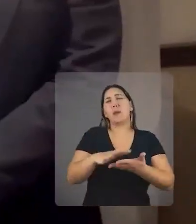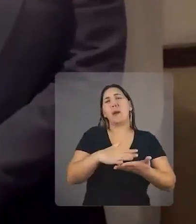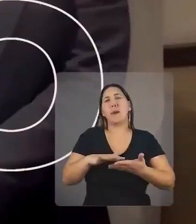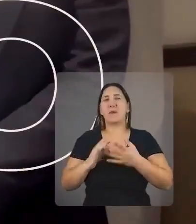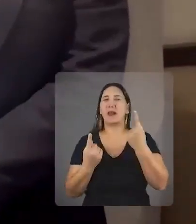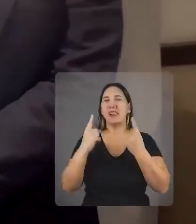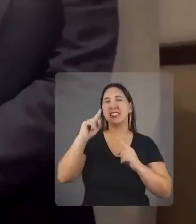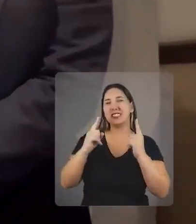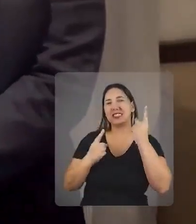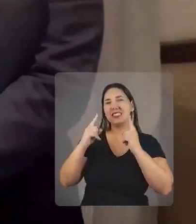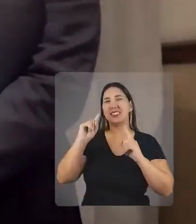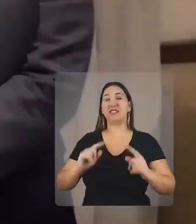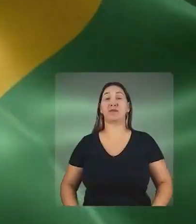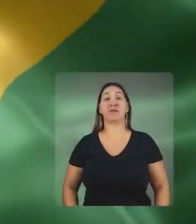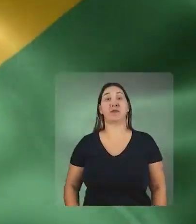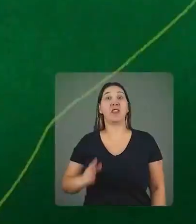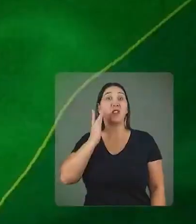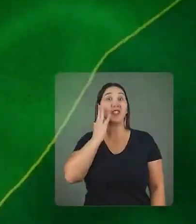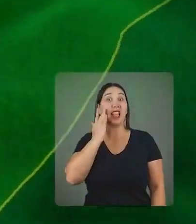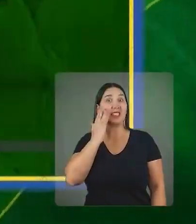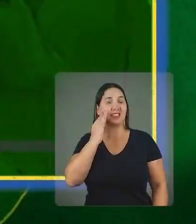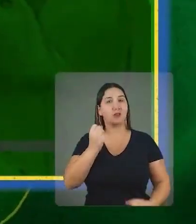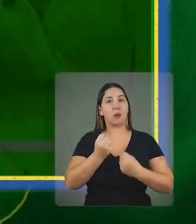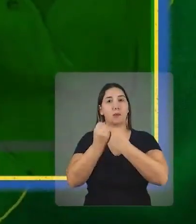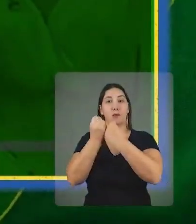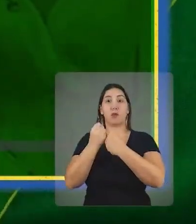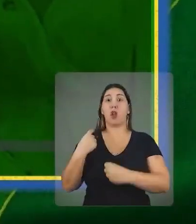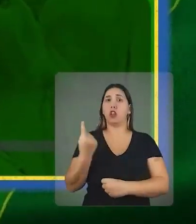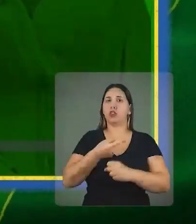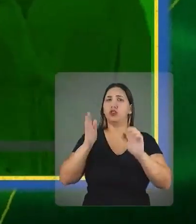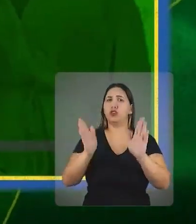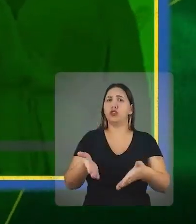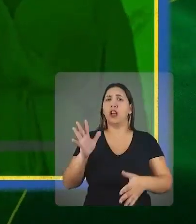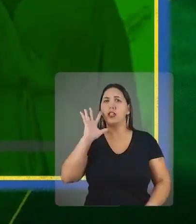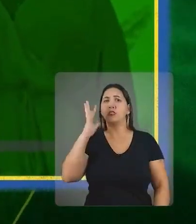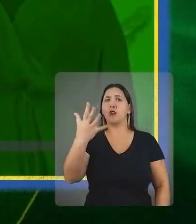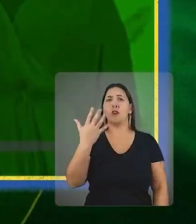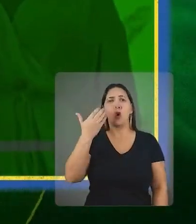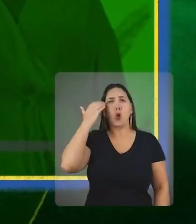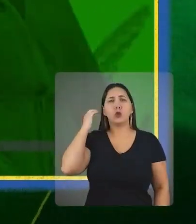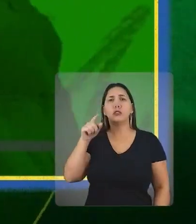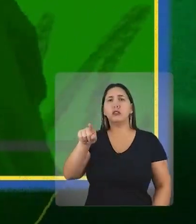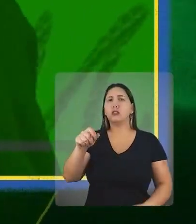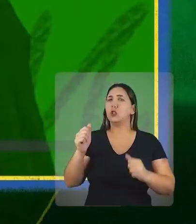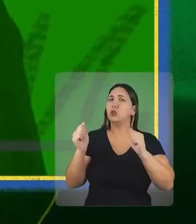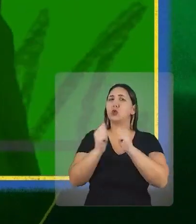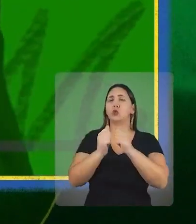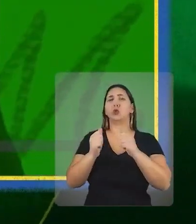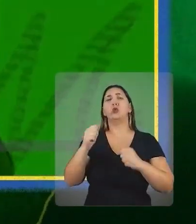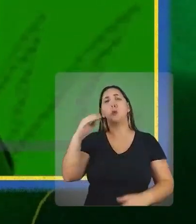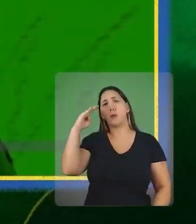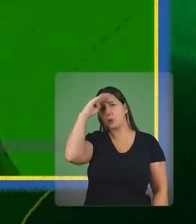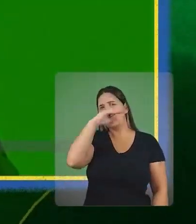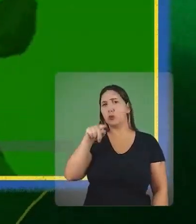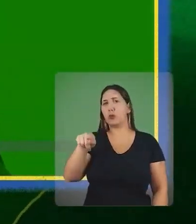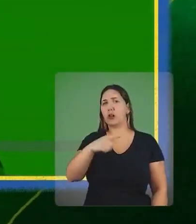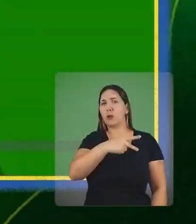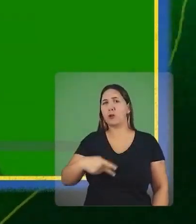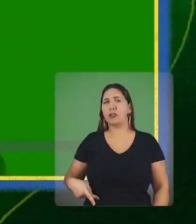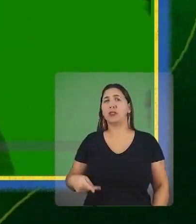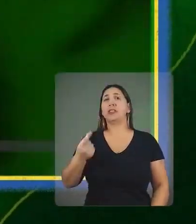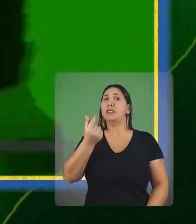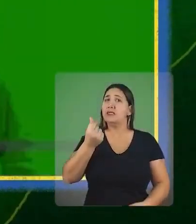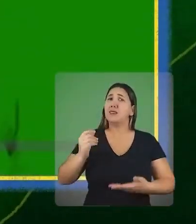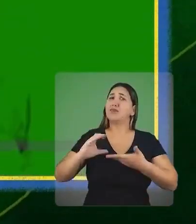Tarcísio também apoia a Rosana. A gente resolveu o problema da Porta do Varejo. Tem trabalho da Rosana e foi trabalho que ela levou lá para o presidente Bolsonaro. O presidente,